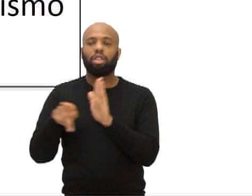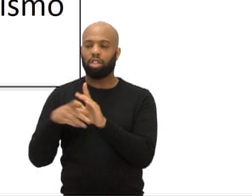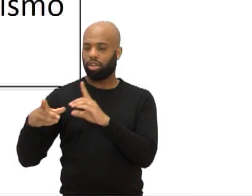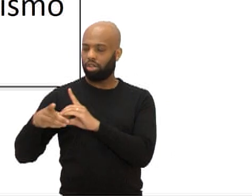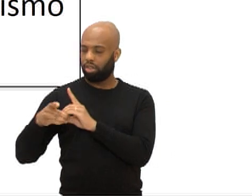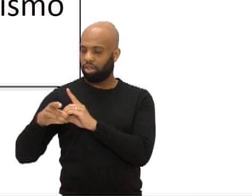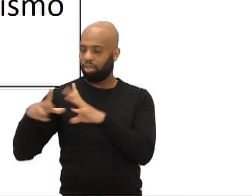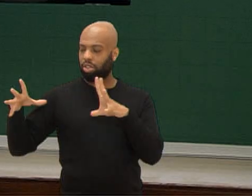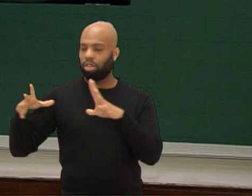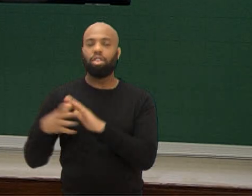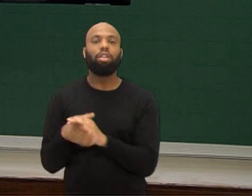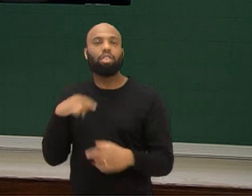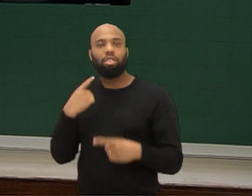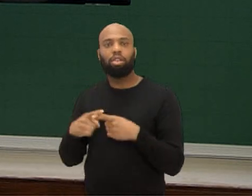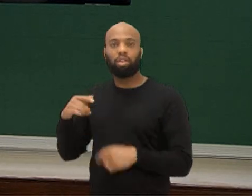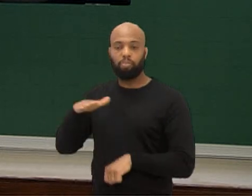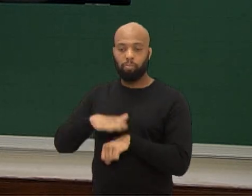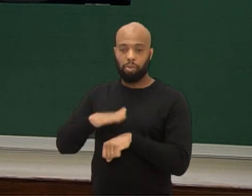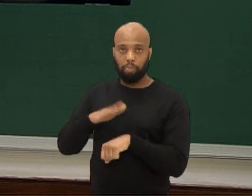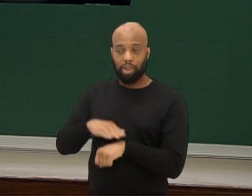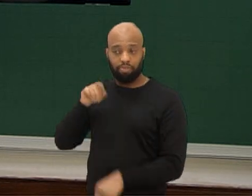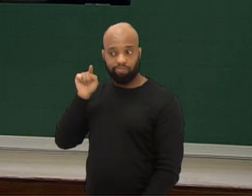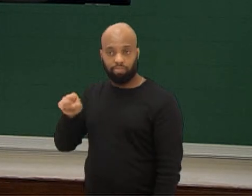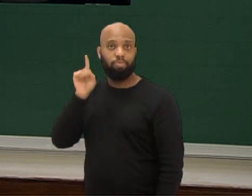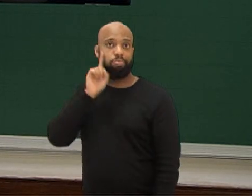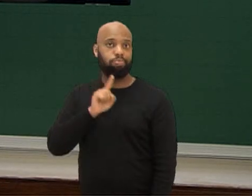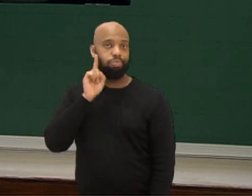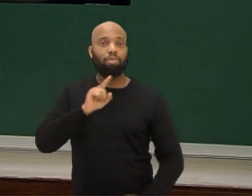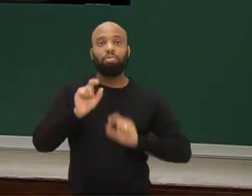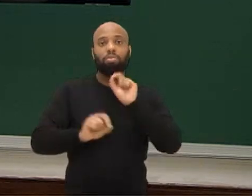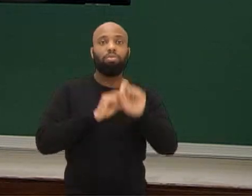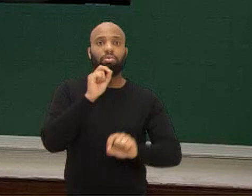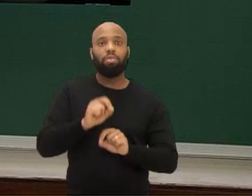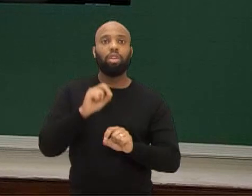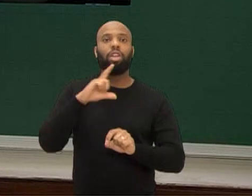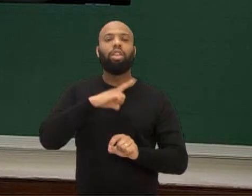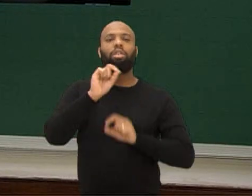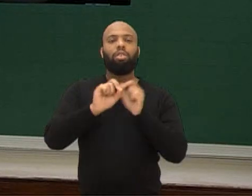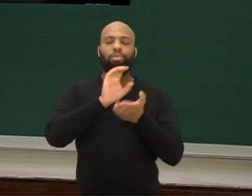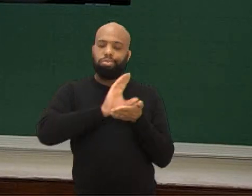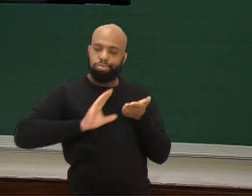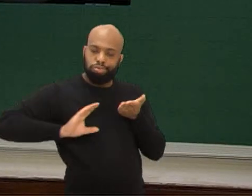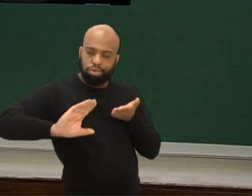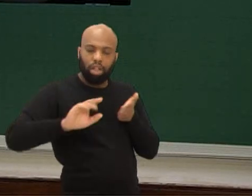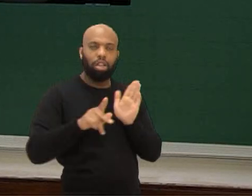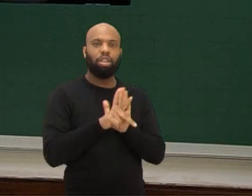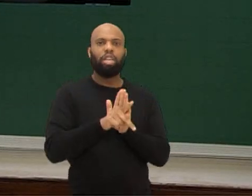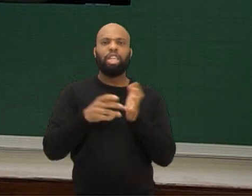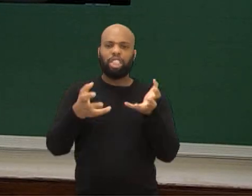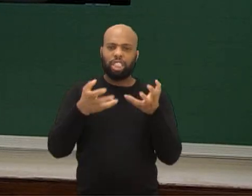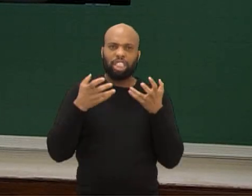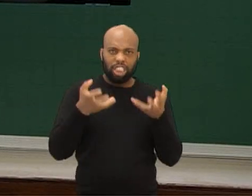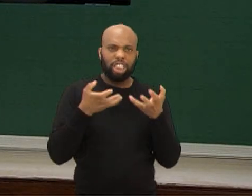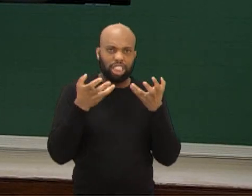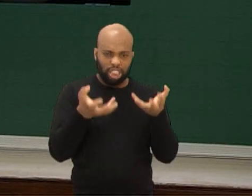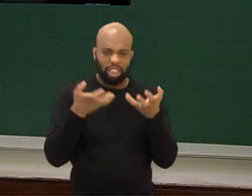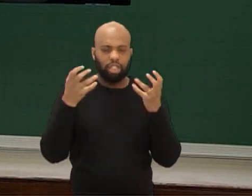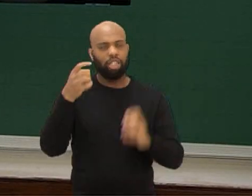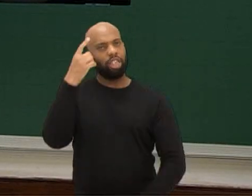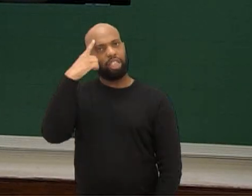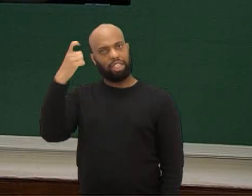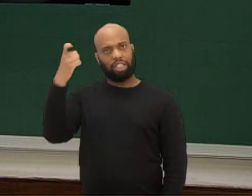democracia, porque nesse momento os Estados Unidos ele vestia a ideia de que